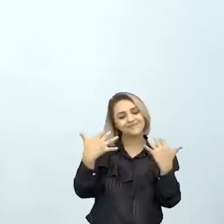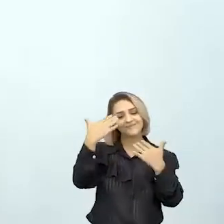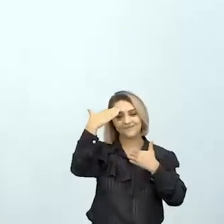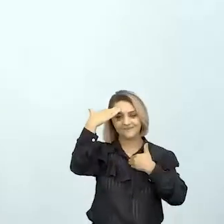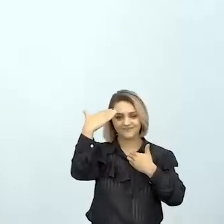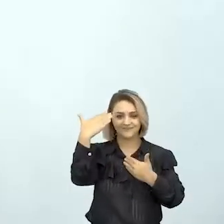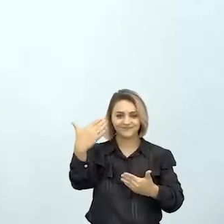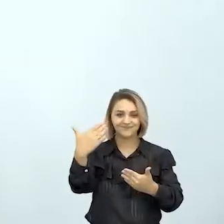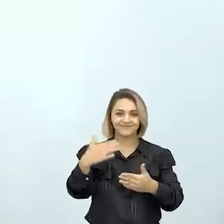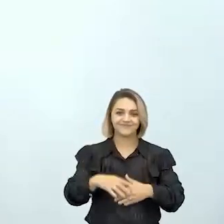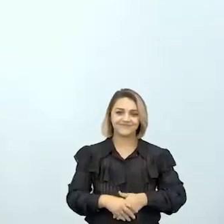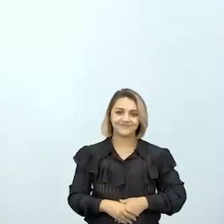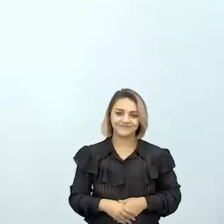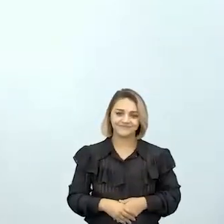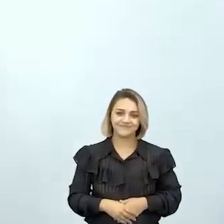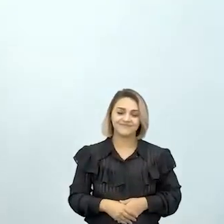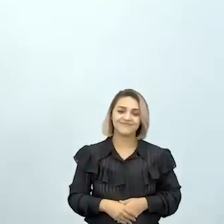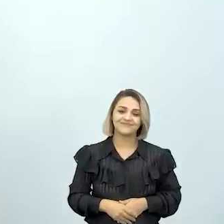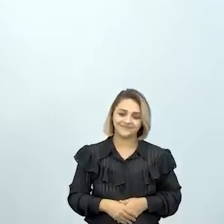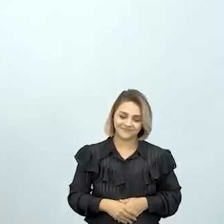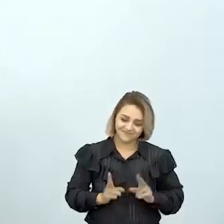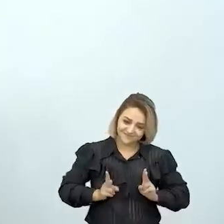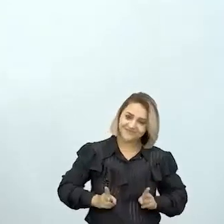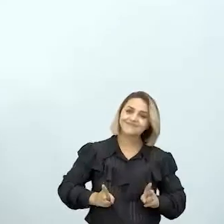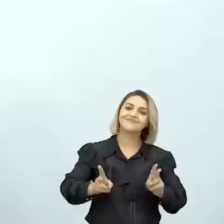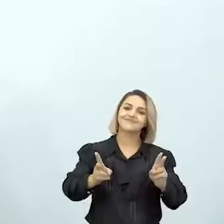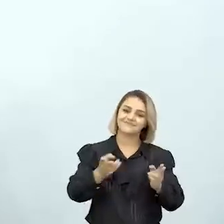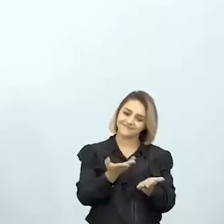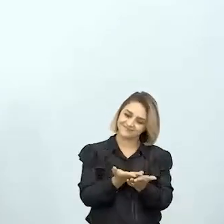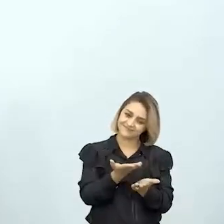todos e vamos trabalhar,